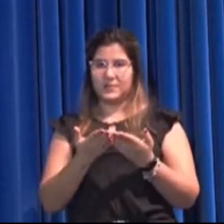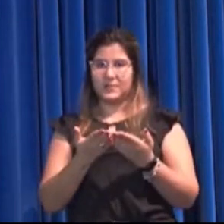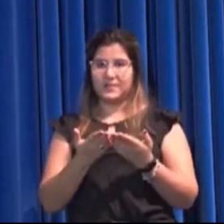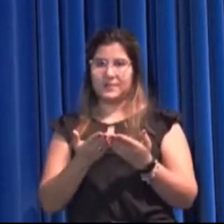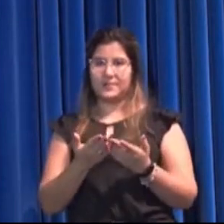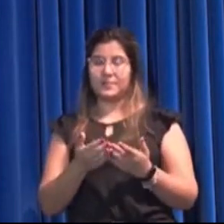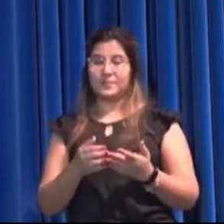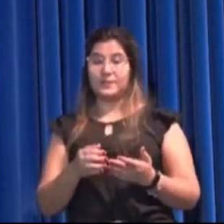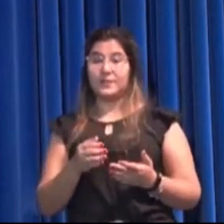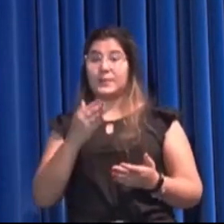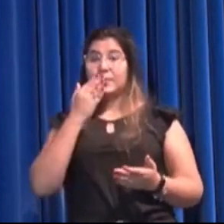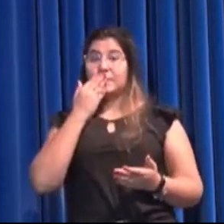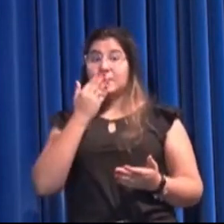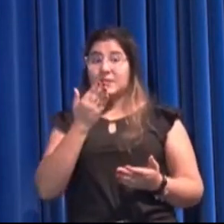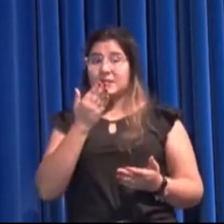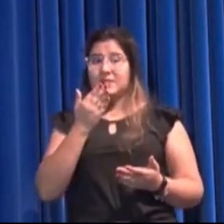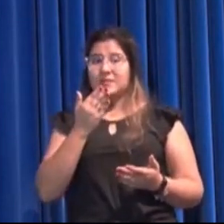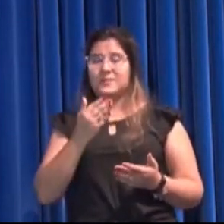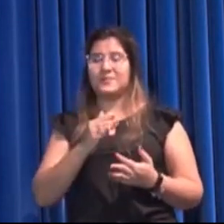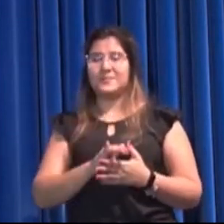Pede o que queres que eu te dê?